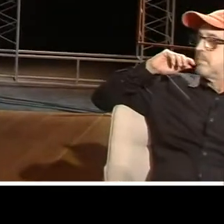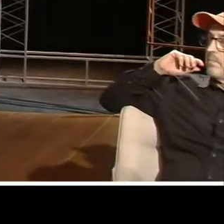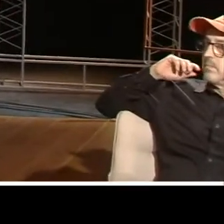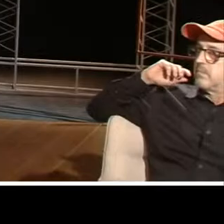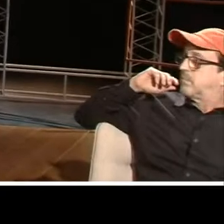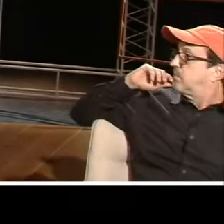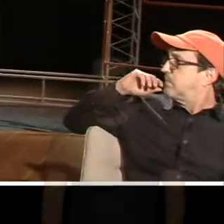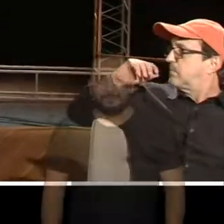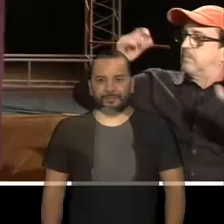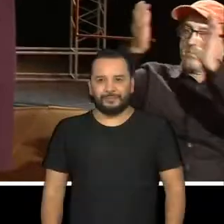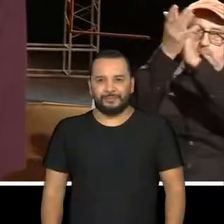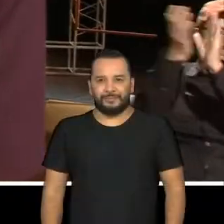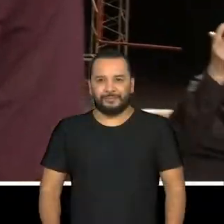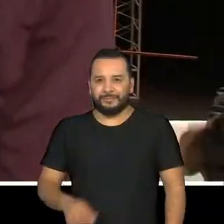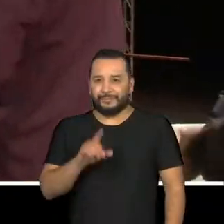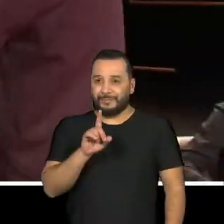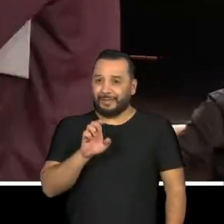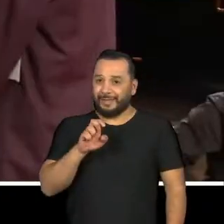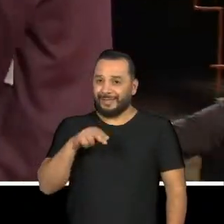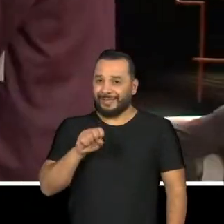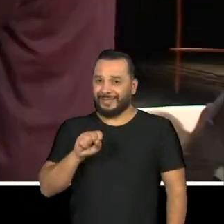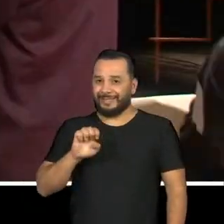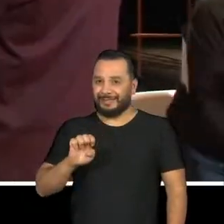Denise Fraga.